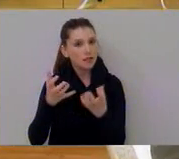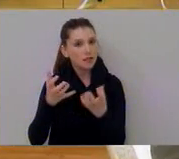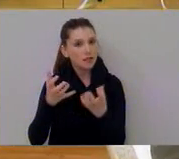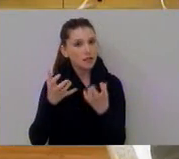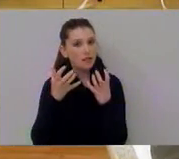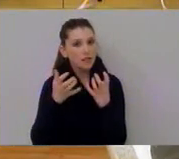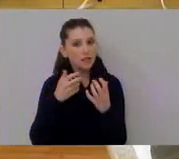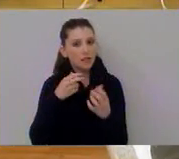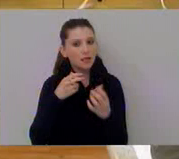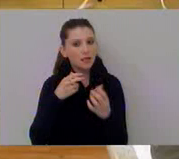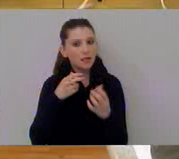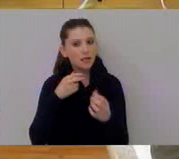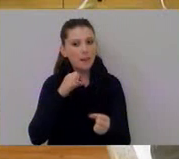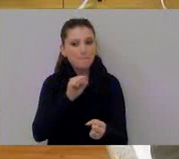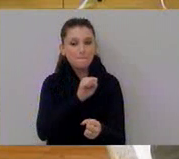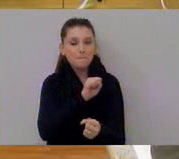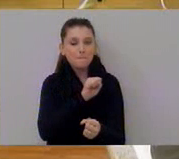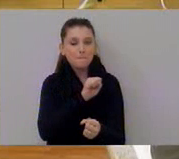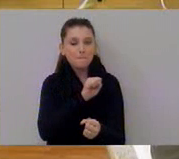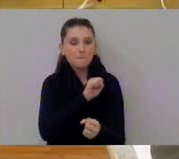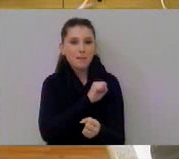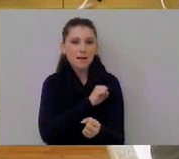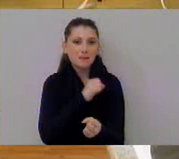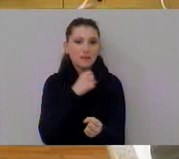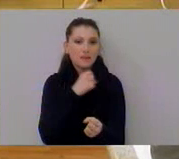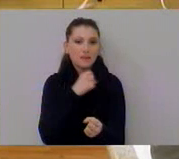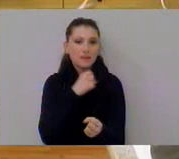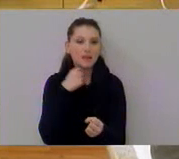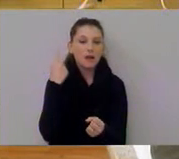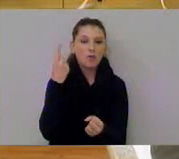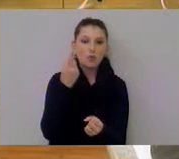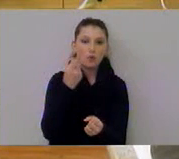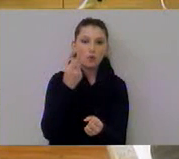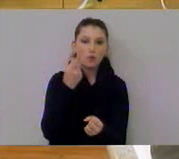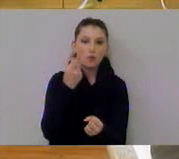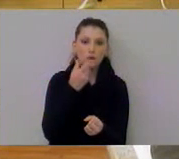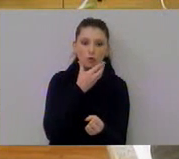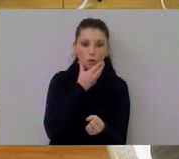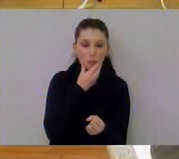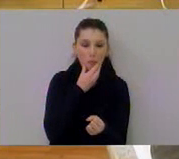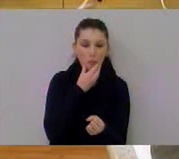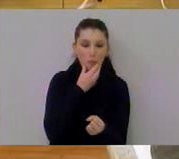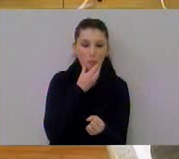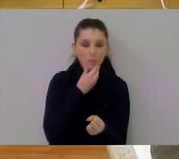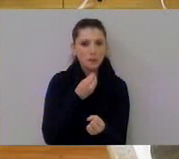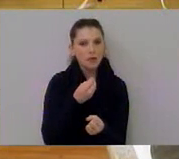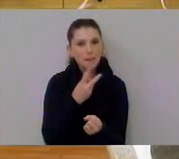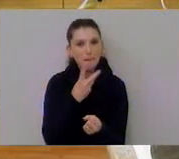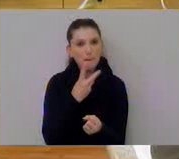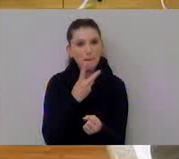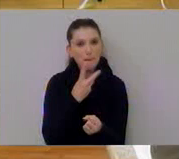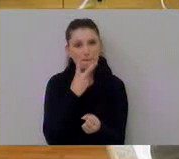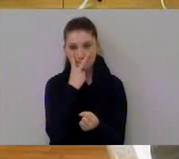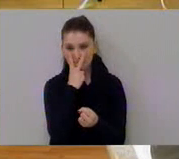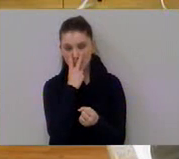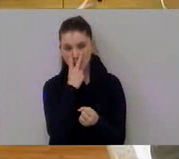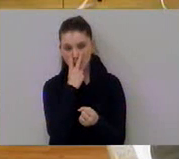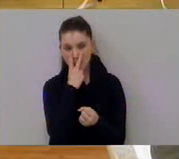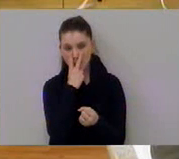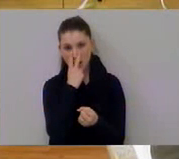Então, a gente está falando de cena de filme aqui, senhor presidente. Coisas